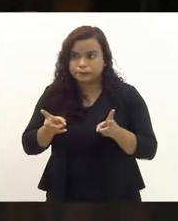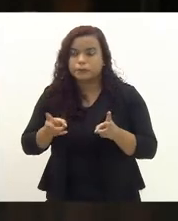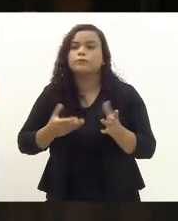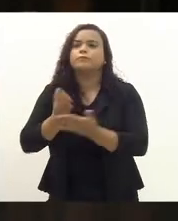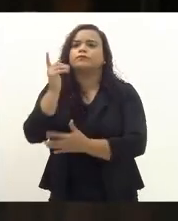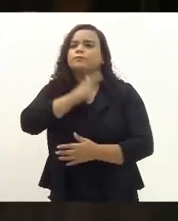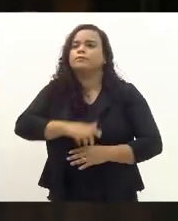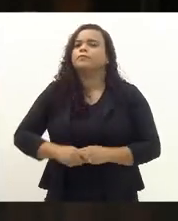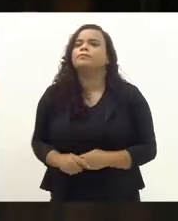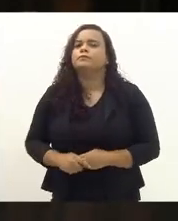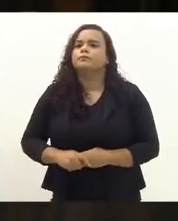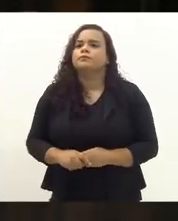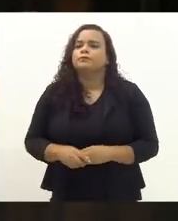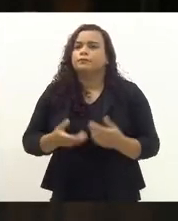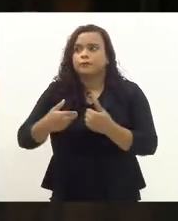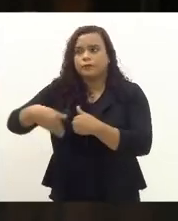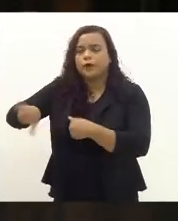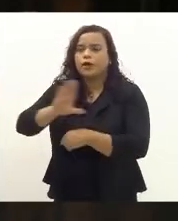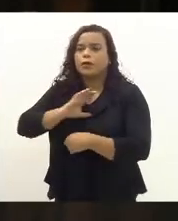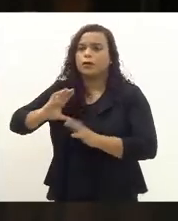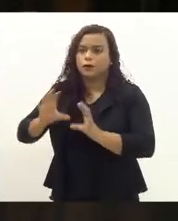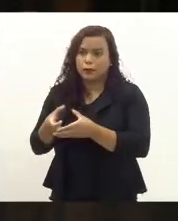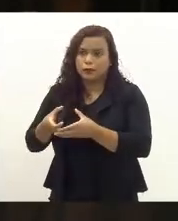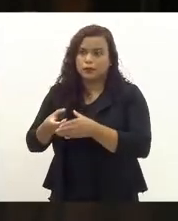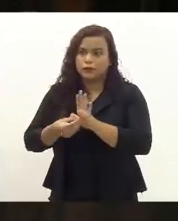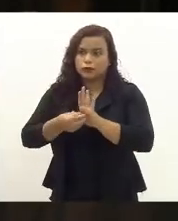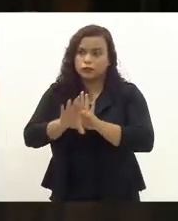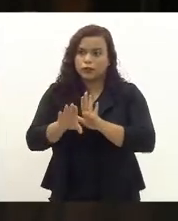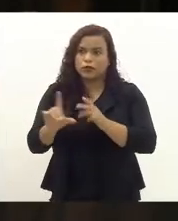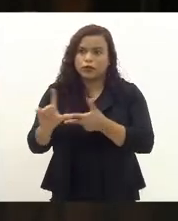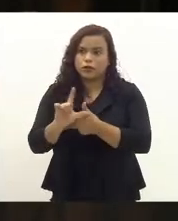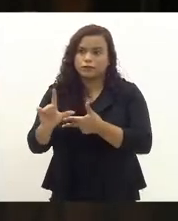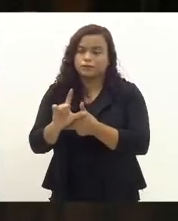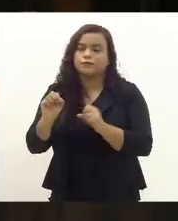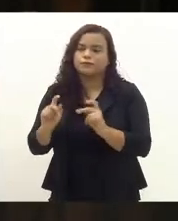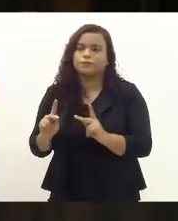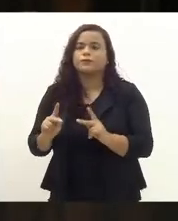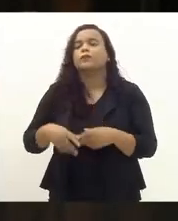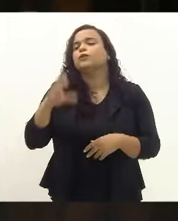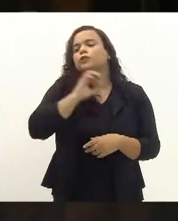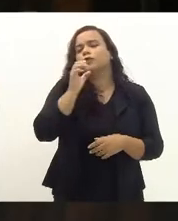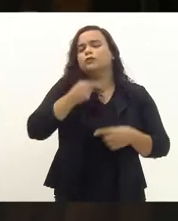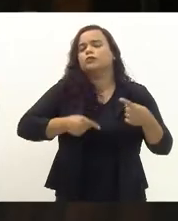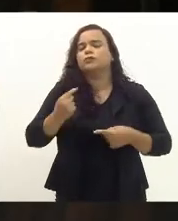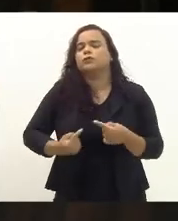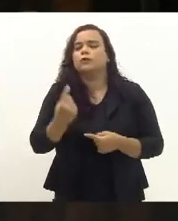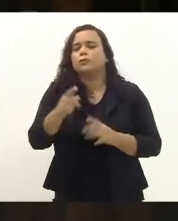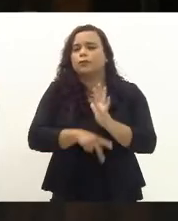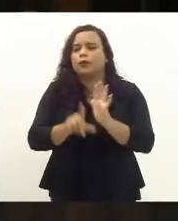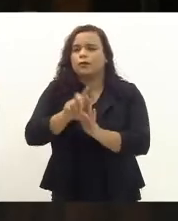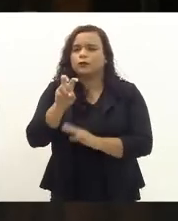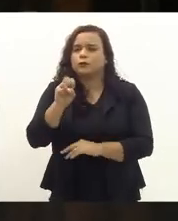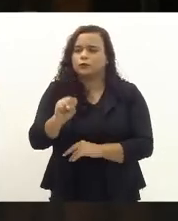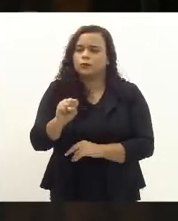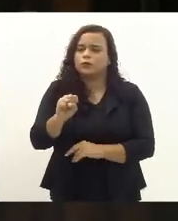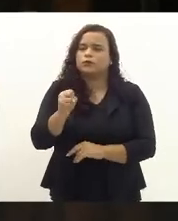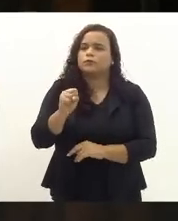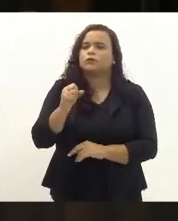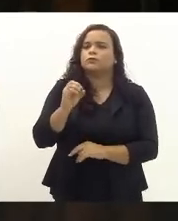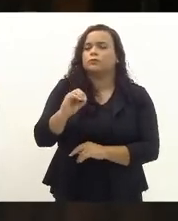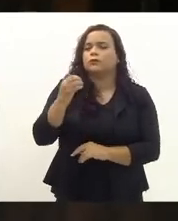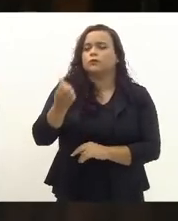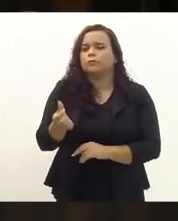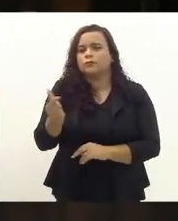provado vai a comissão de indicações Legislativa em regime de urgência em discussão única projeto de lei 5806 de 22